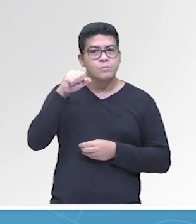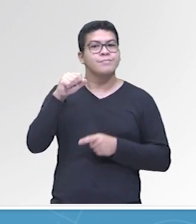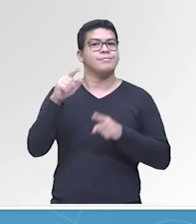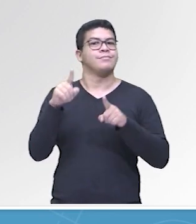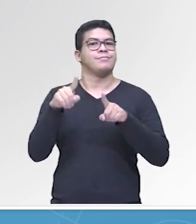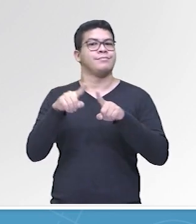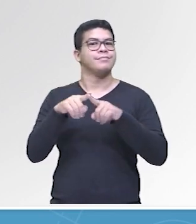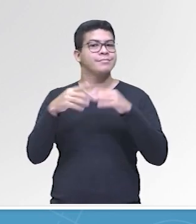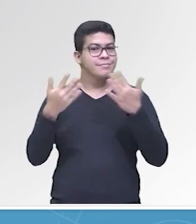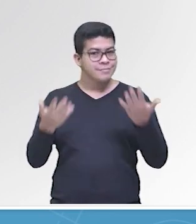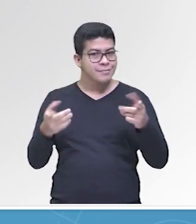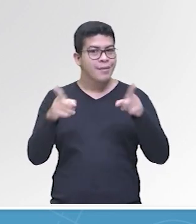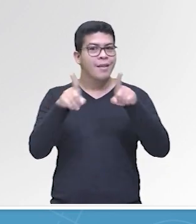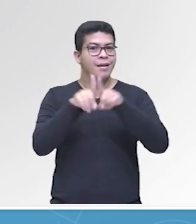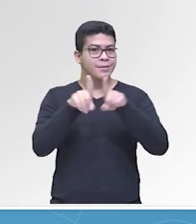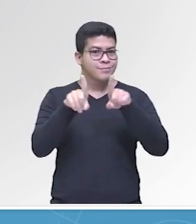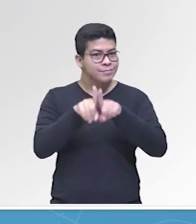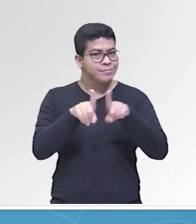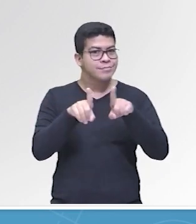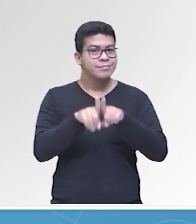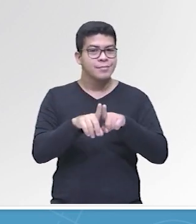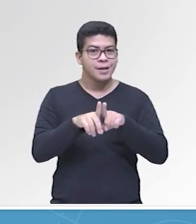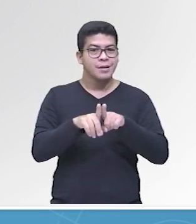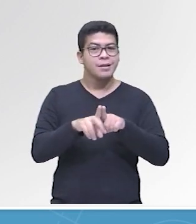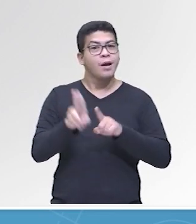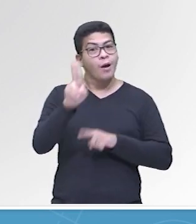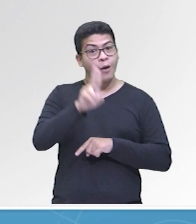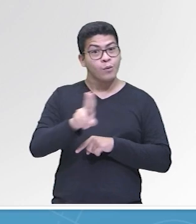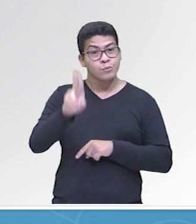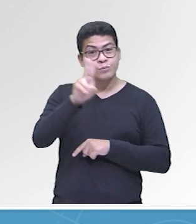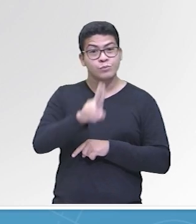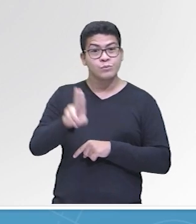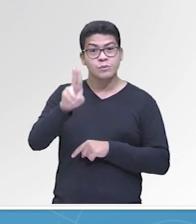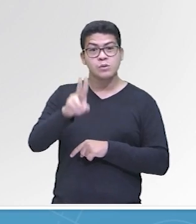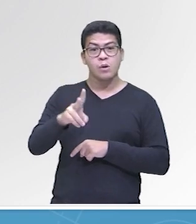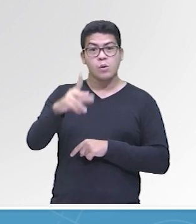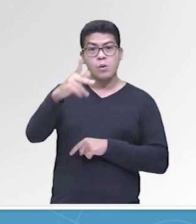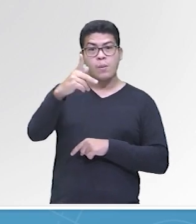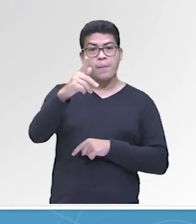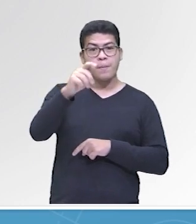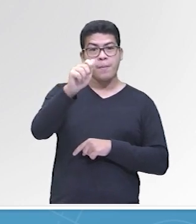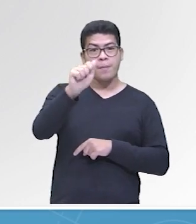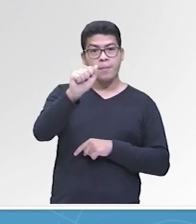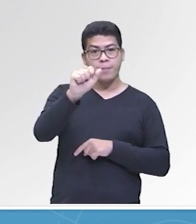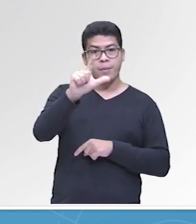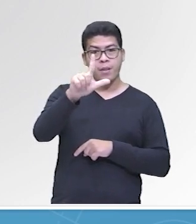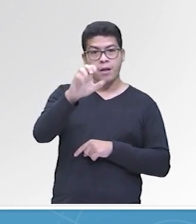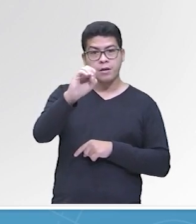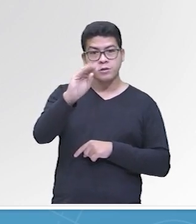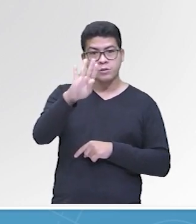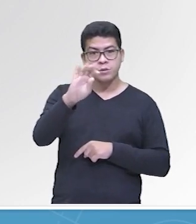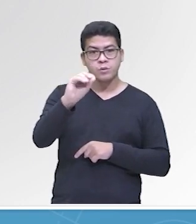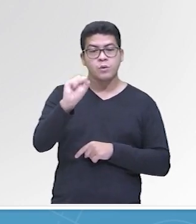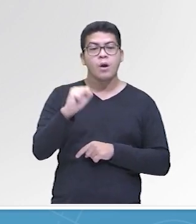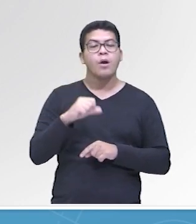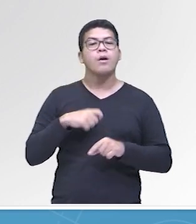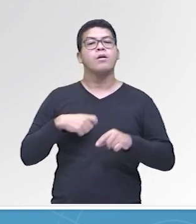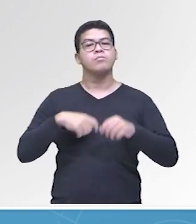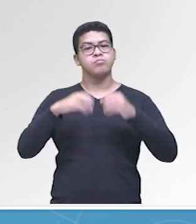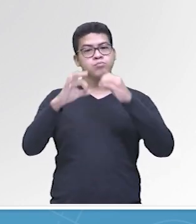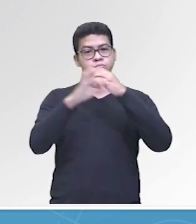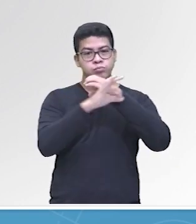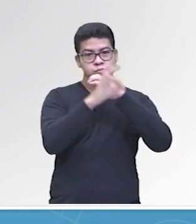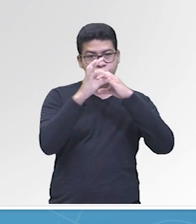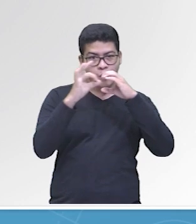elas acontecem aí nos produtos vegetais graças à presença dos plásticos, dos cloroplastos, que auxiliam aí